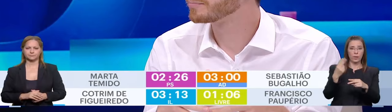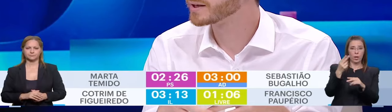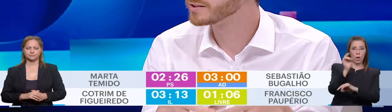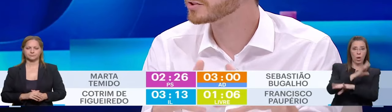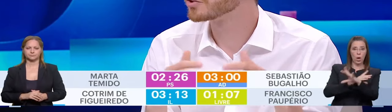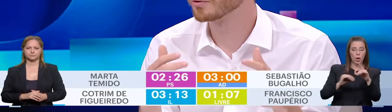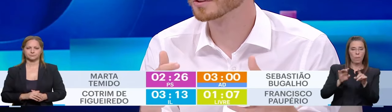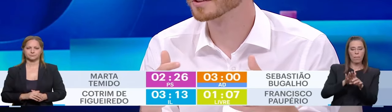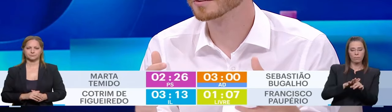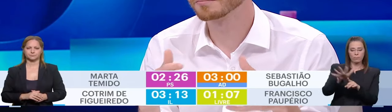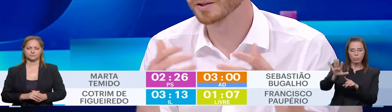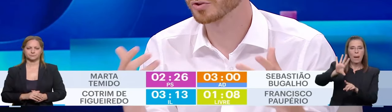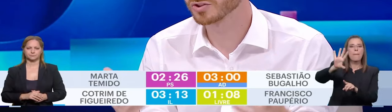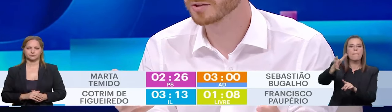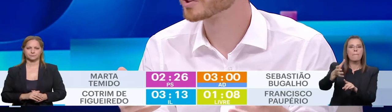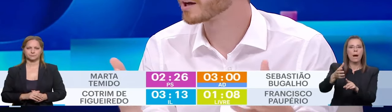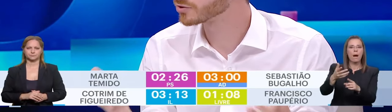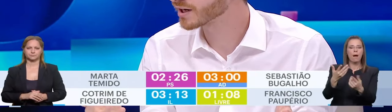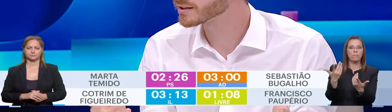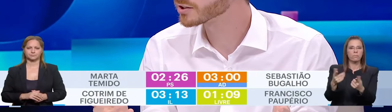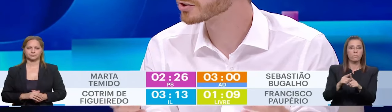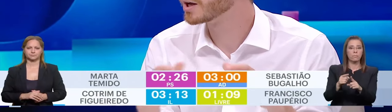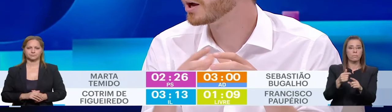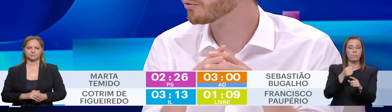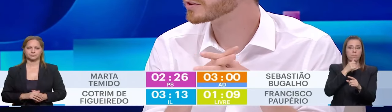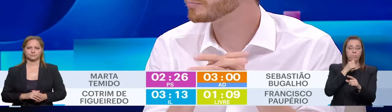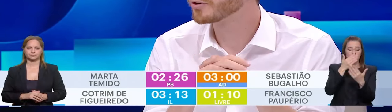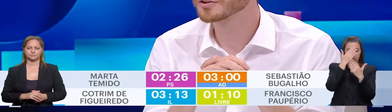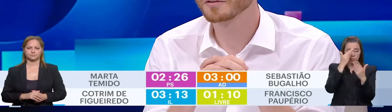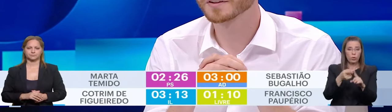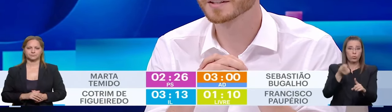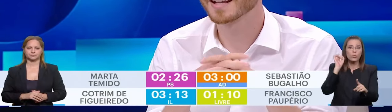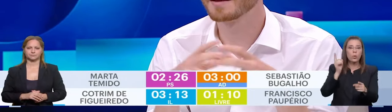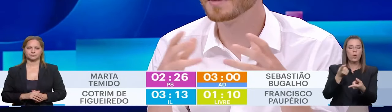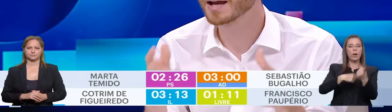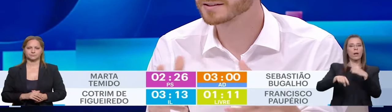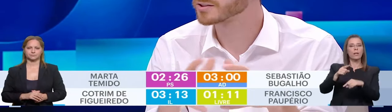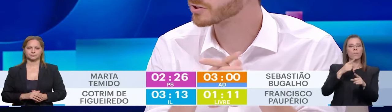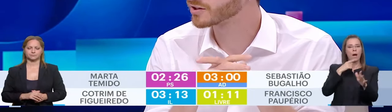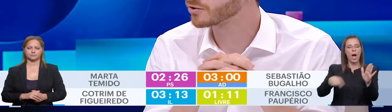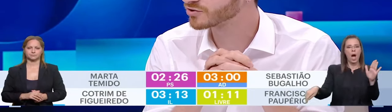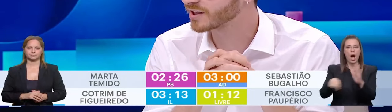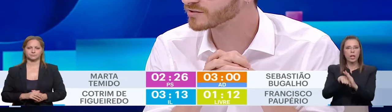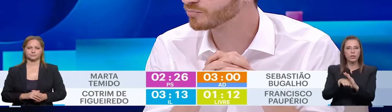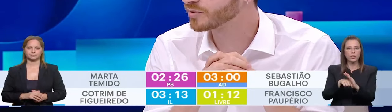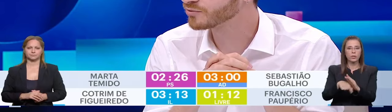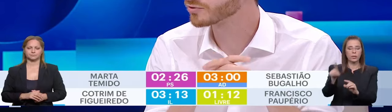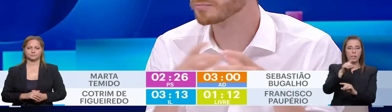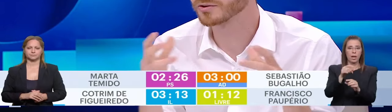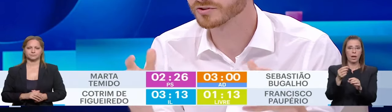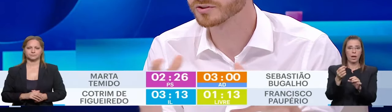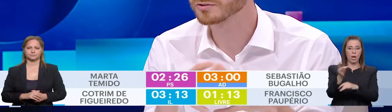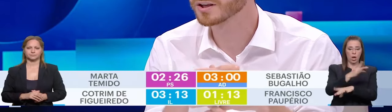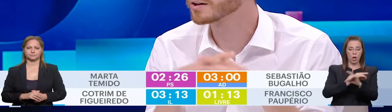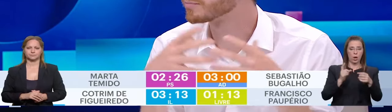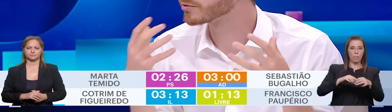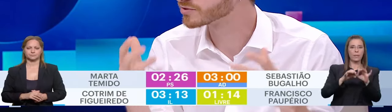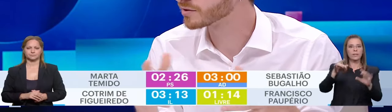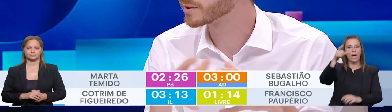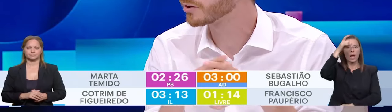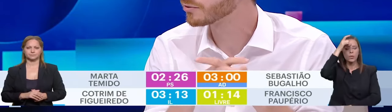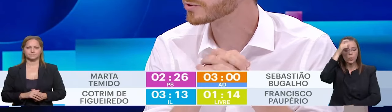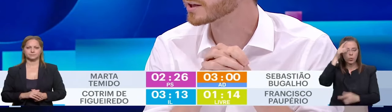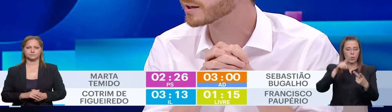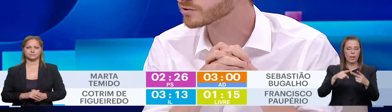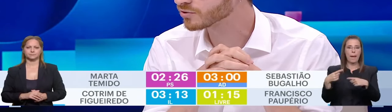Europeia para países onde temos regimes autocratas onde depois vão Fazer ameaças aos Estados europeus como aconteceu na Turquia como